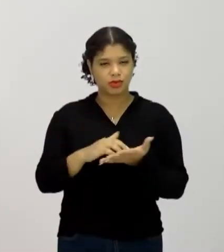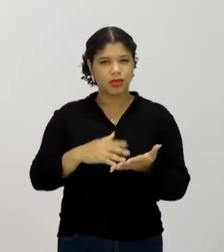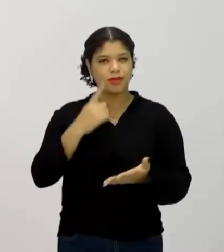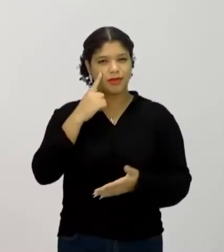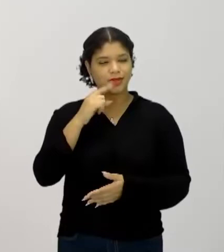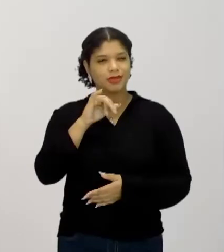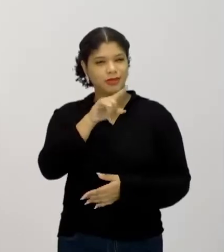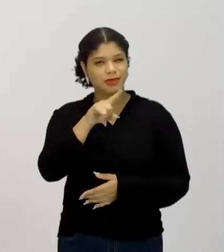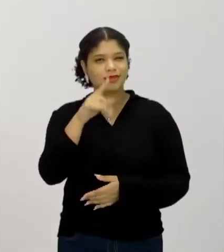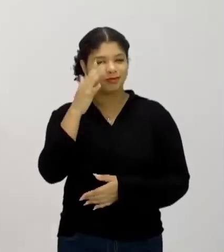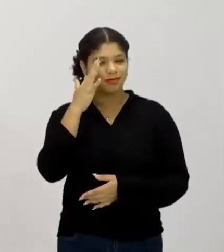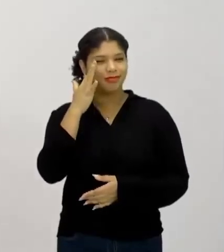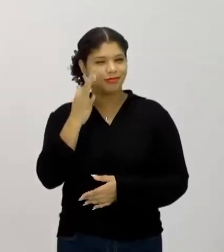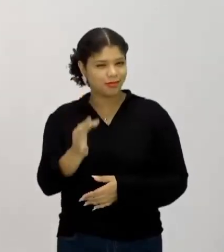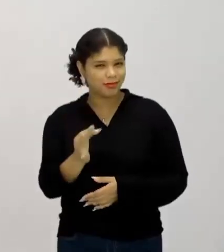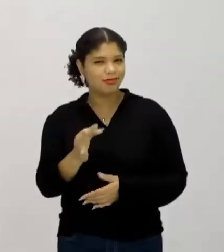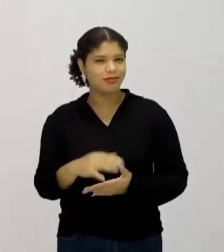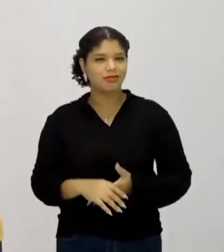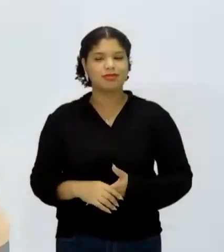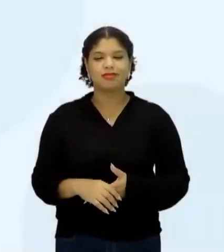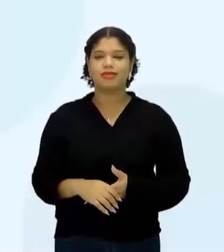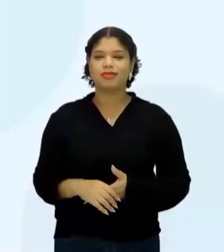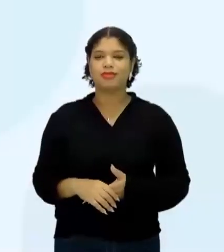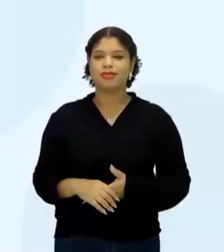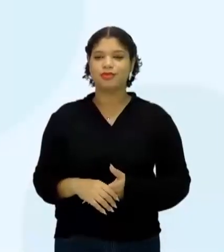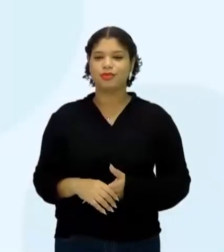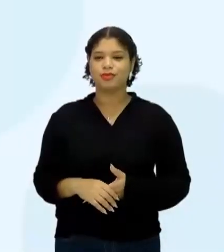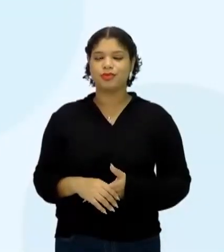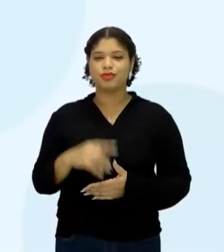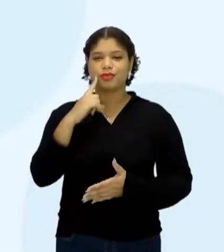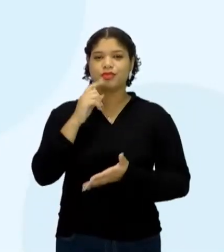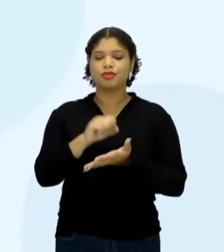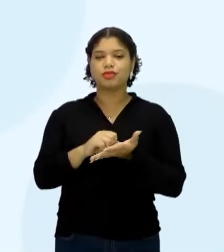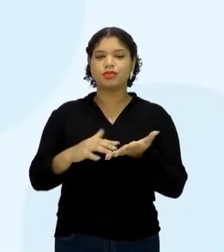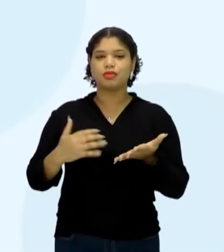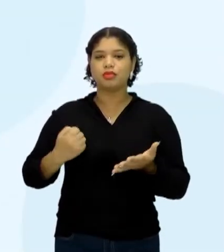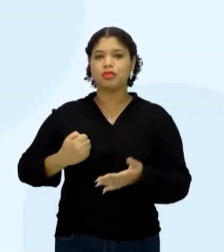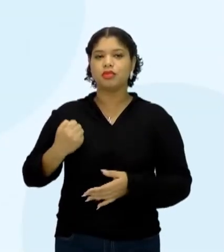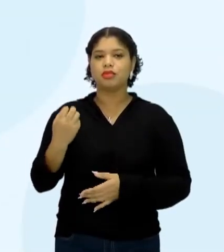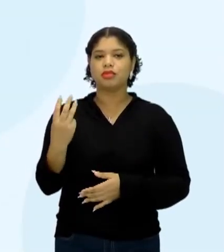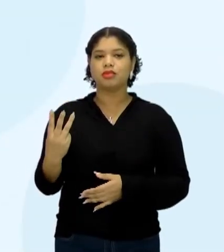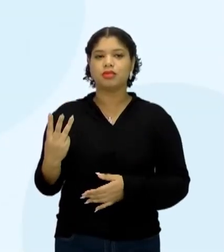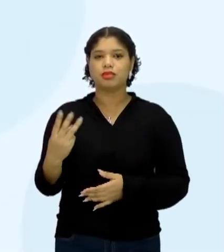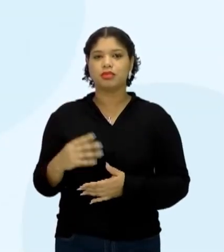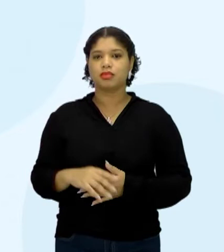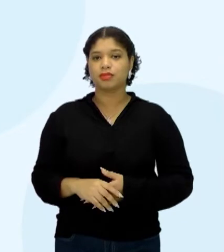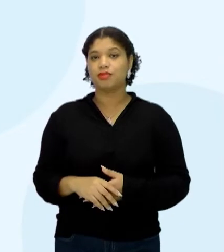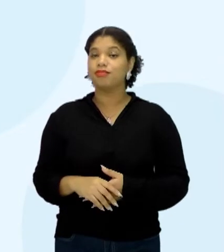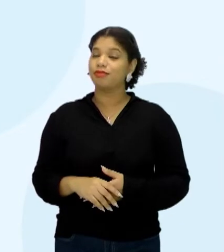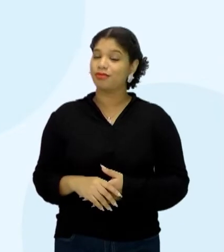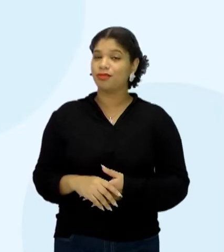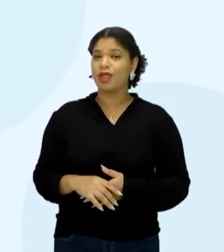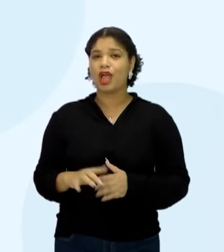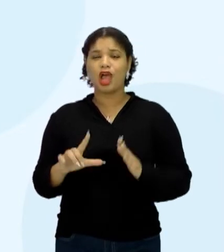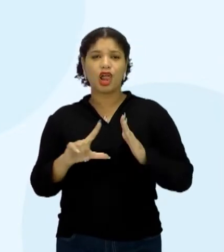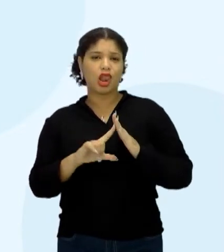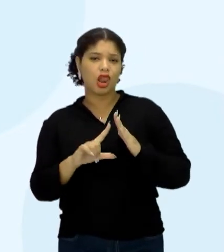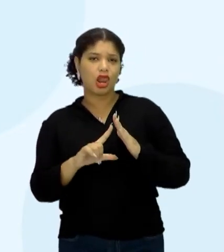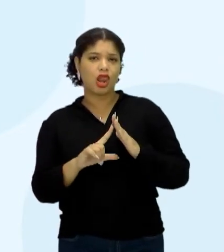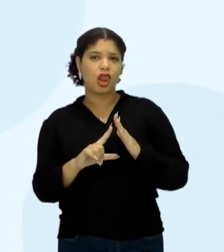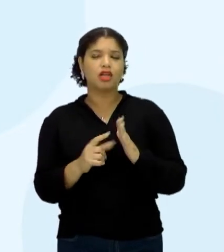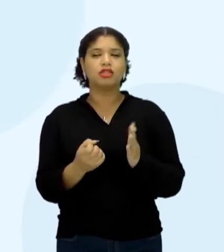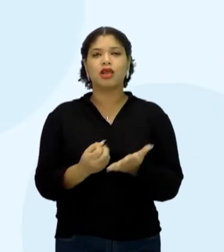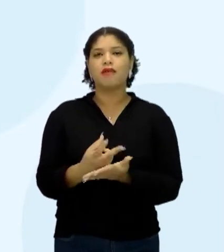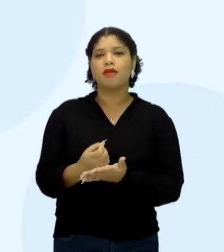estão espertos. Então pode colocar para eles na tela aí, ó. Atividade 3, olha lá. Uma loja vende smartphones